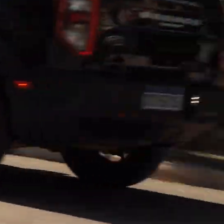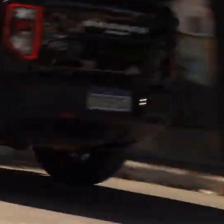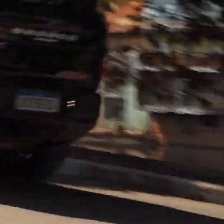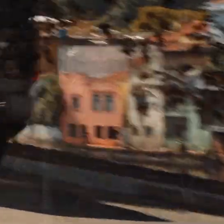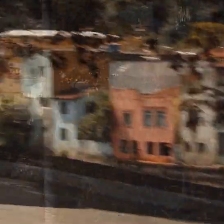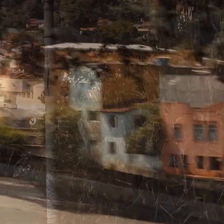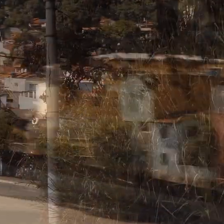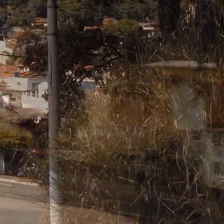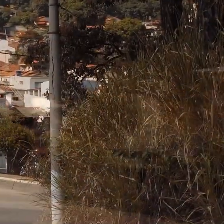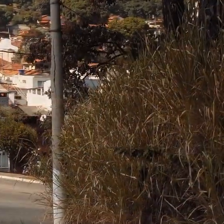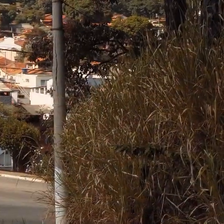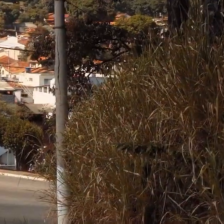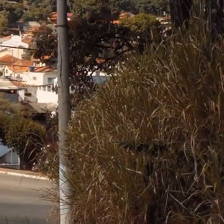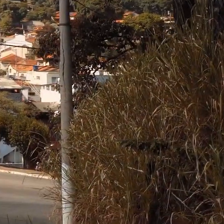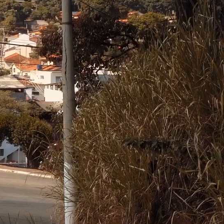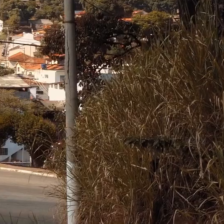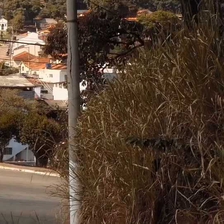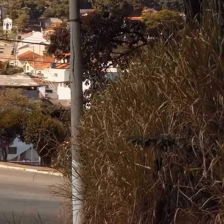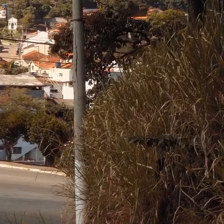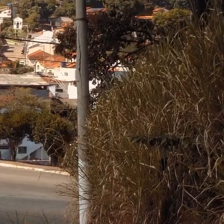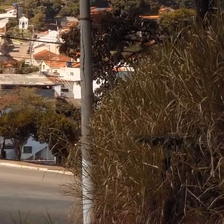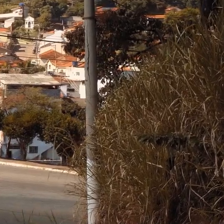sinuosas.